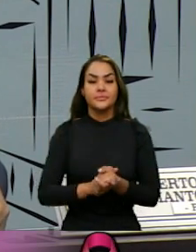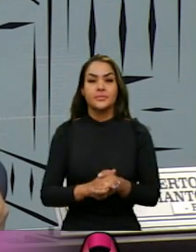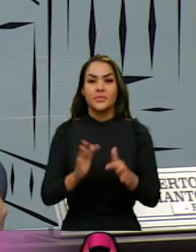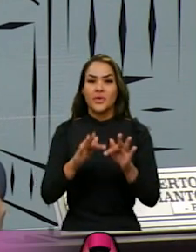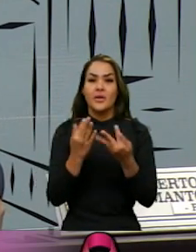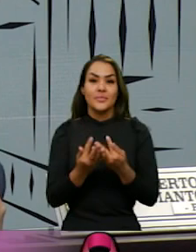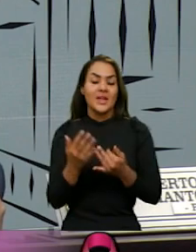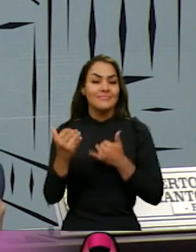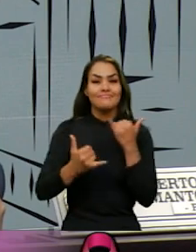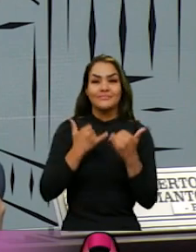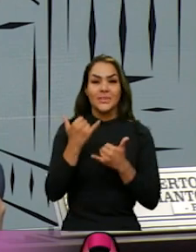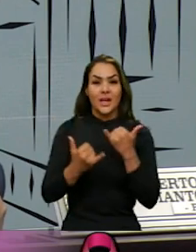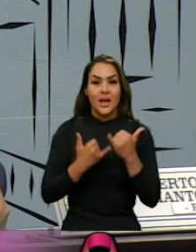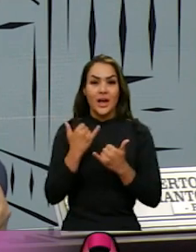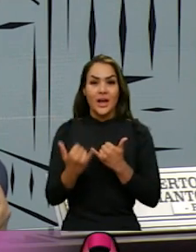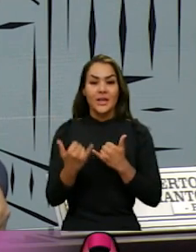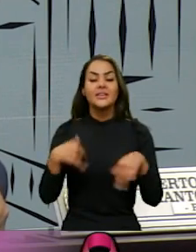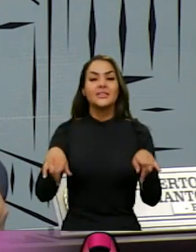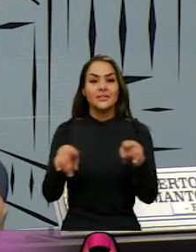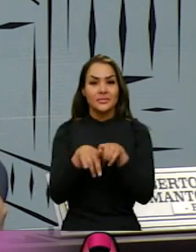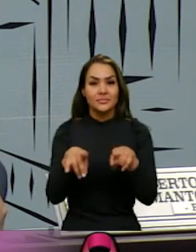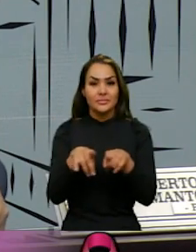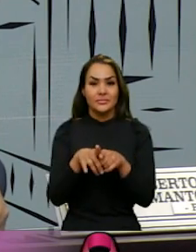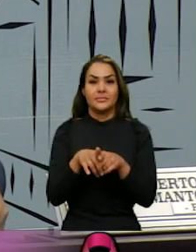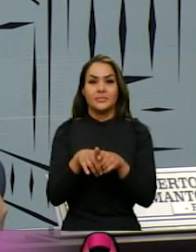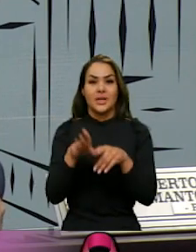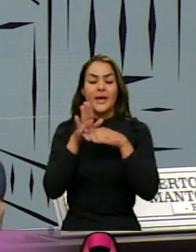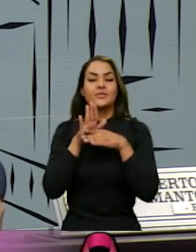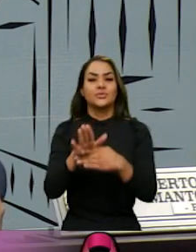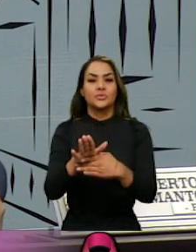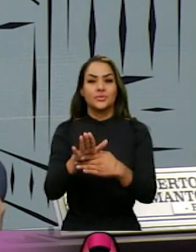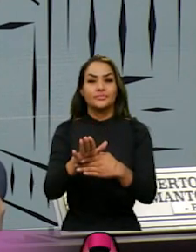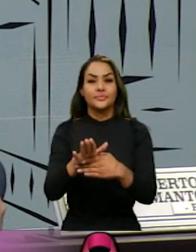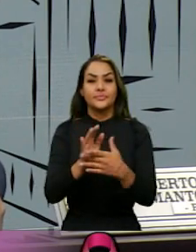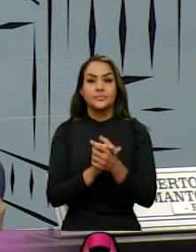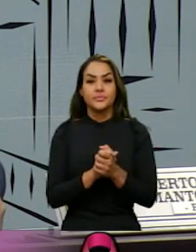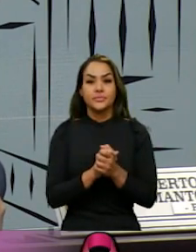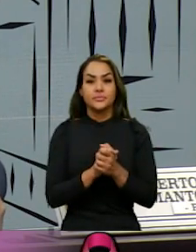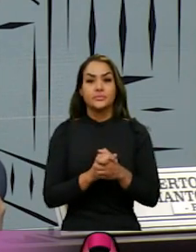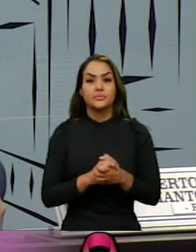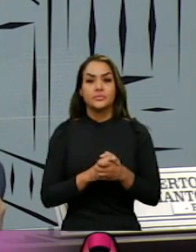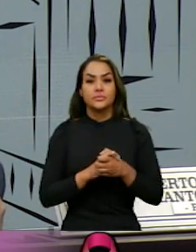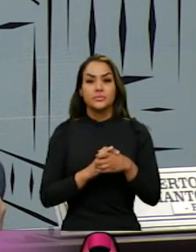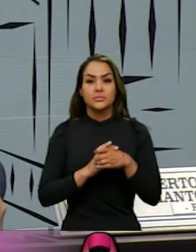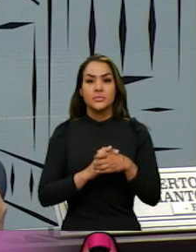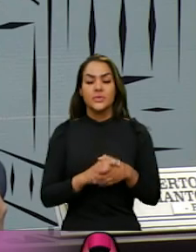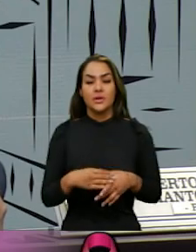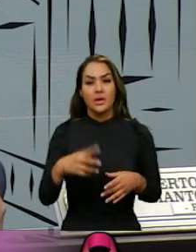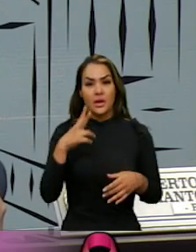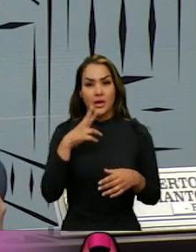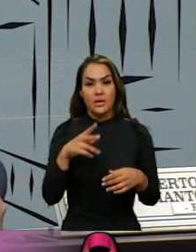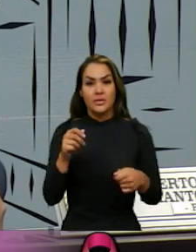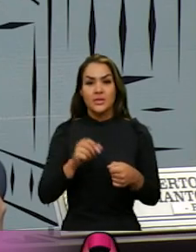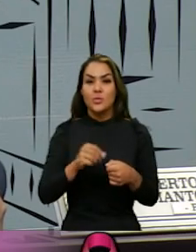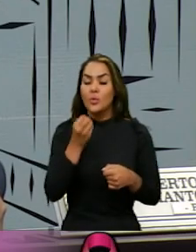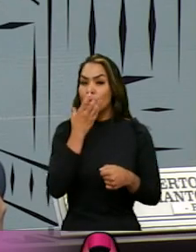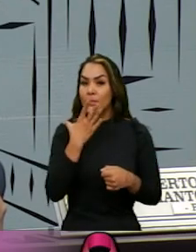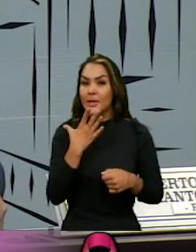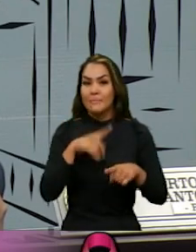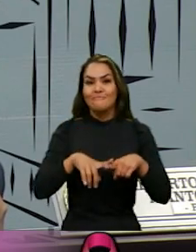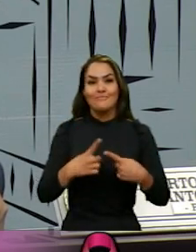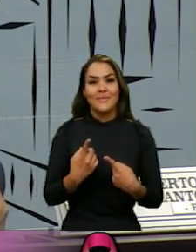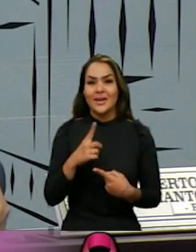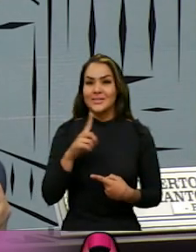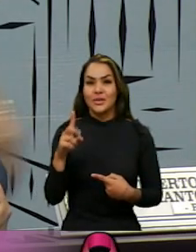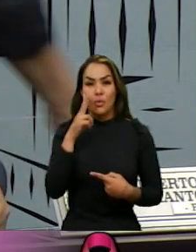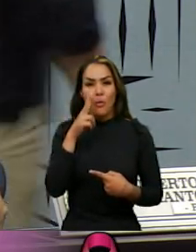se divertem e, ao mesmo tempo, fazem o bem, né, sem, como você diz aí, né, sem ver a